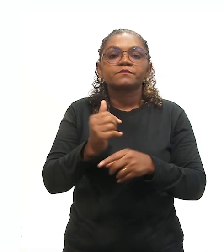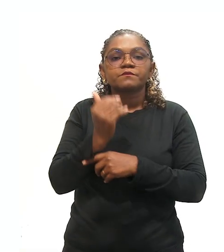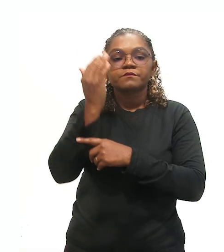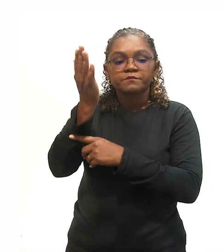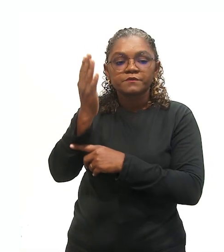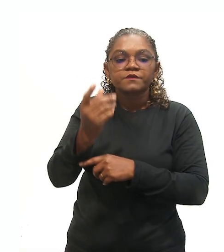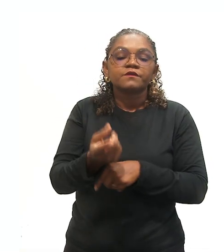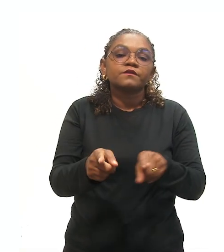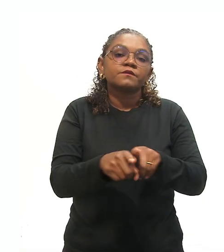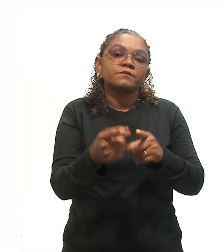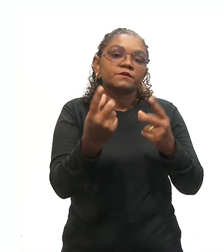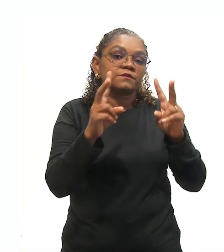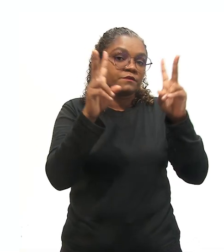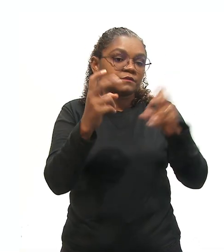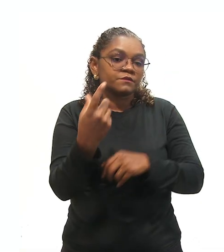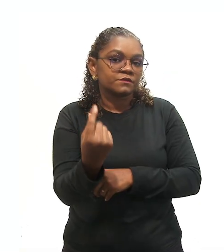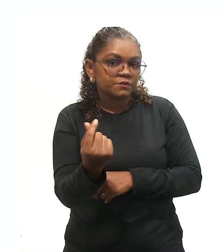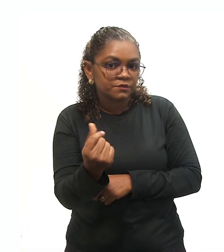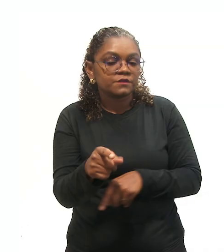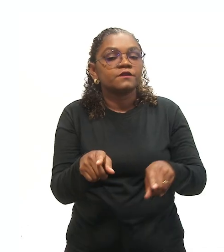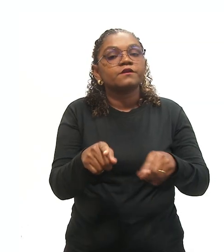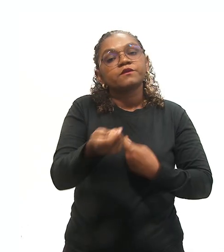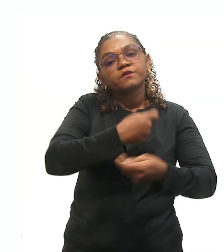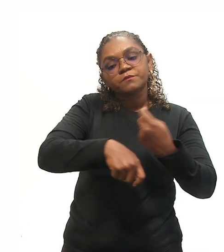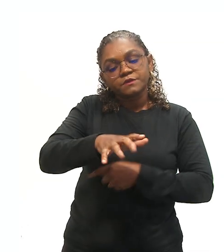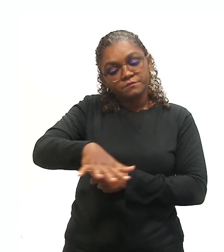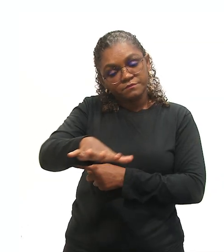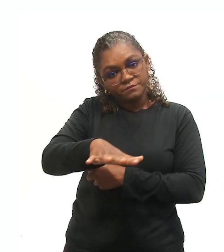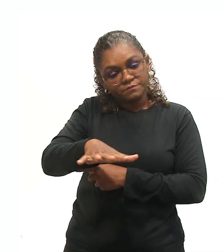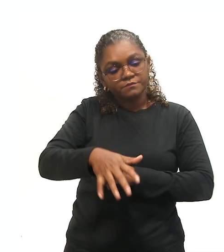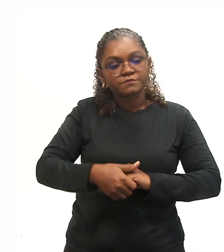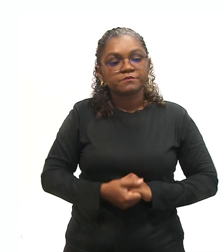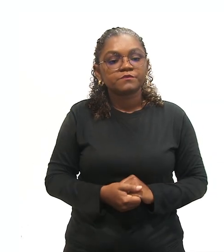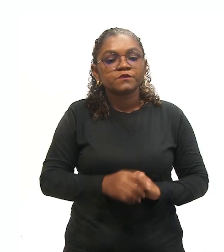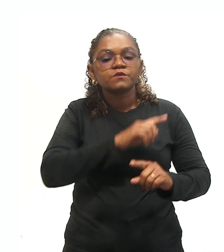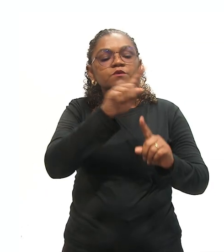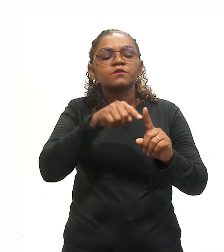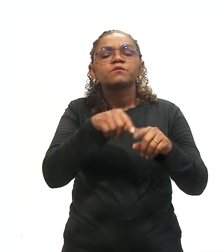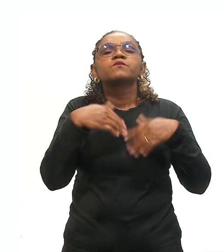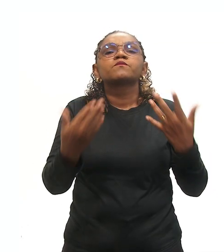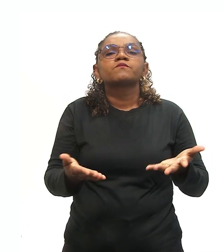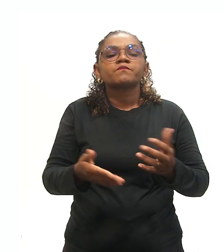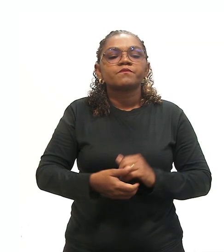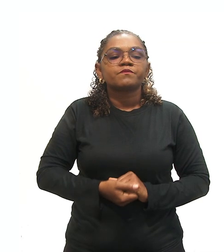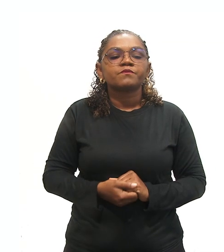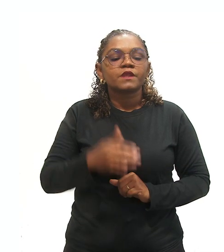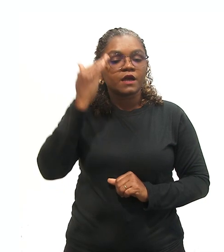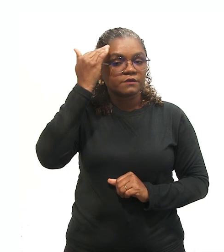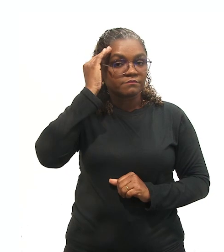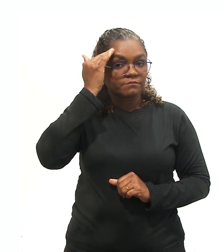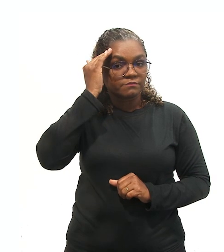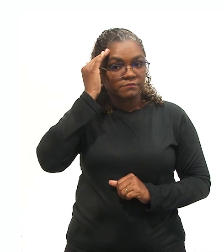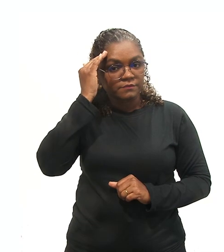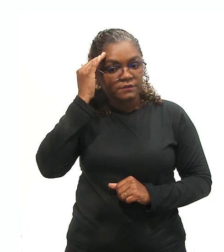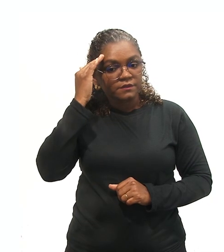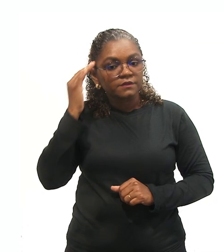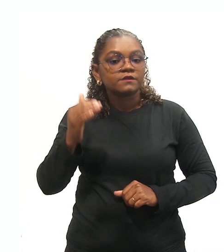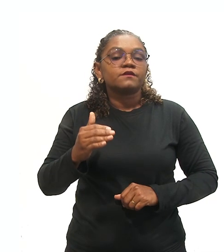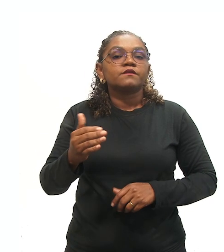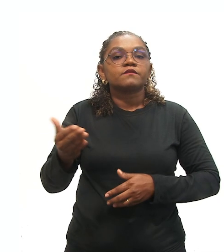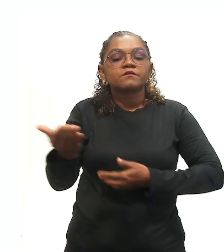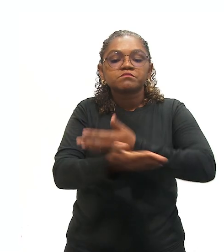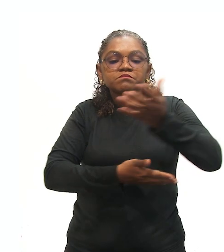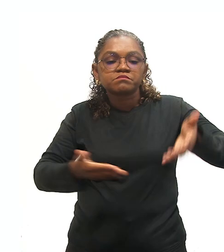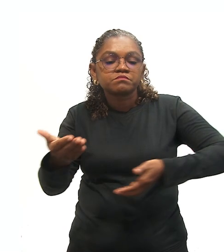O objetivo dessa disciplina é compreender a dinâmica da economia de mercado. E nós teremos aí 6